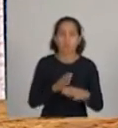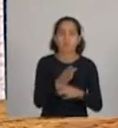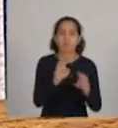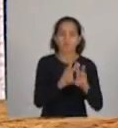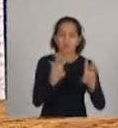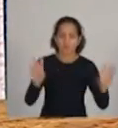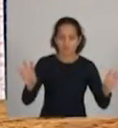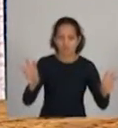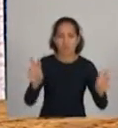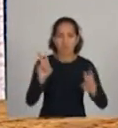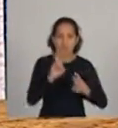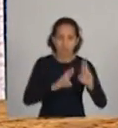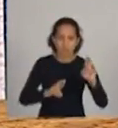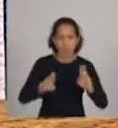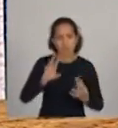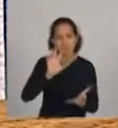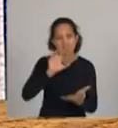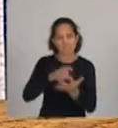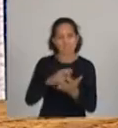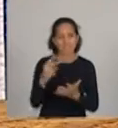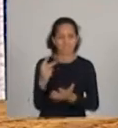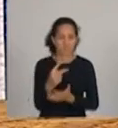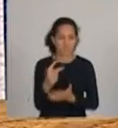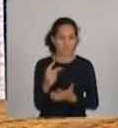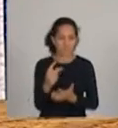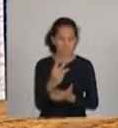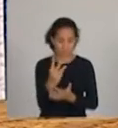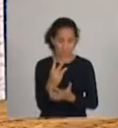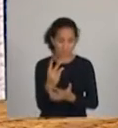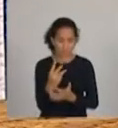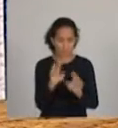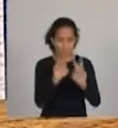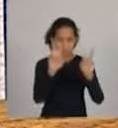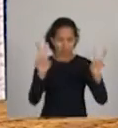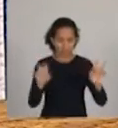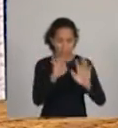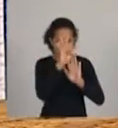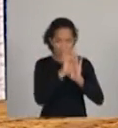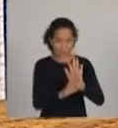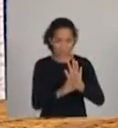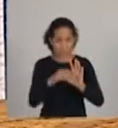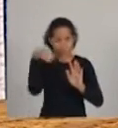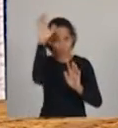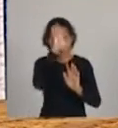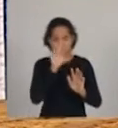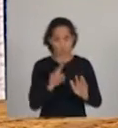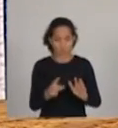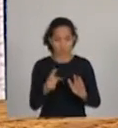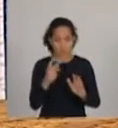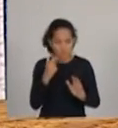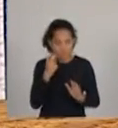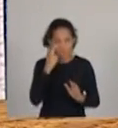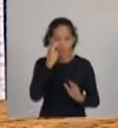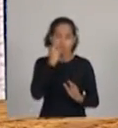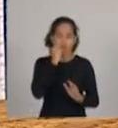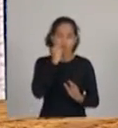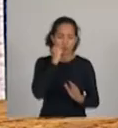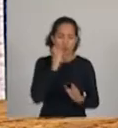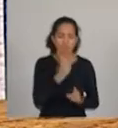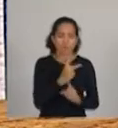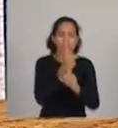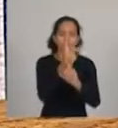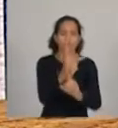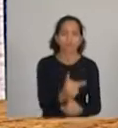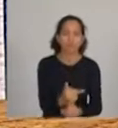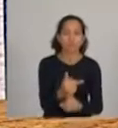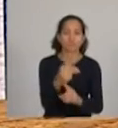do Observatório do Terceiro Setor, que tem o texto com esse título, Adoção no Brasil, a busca por crianças que não existem,